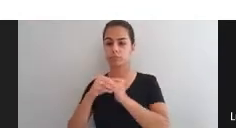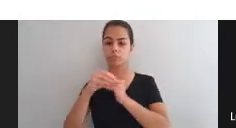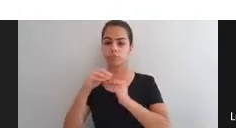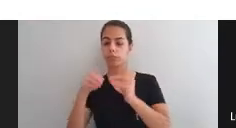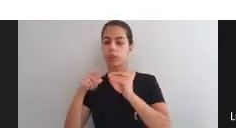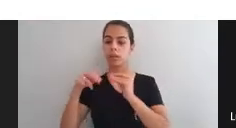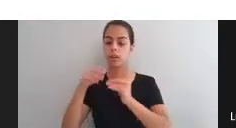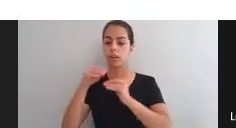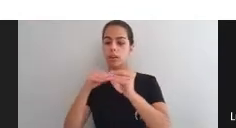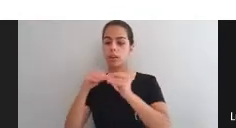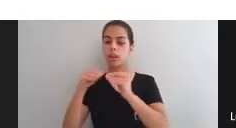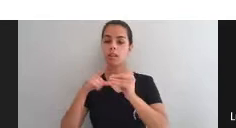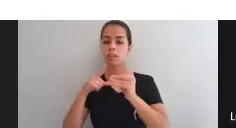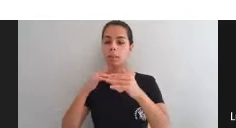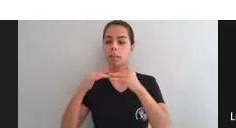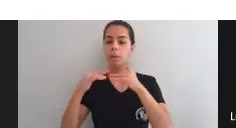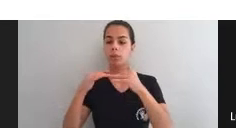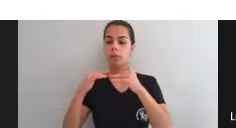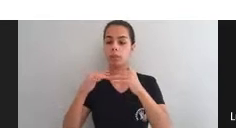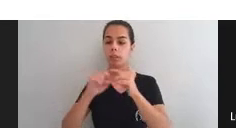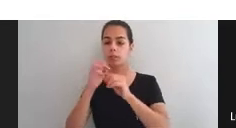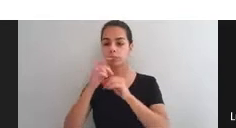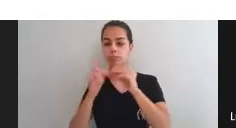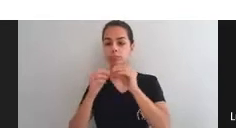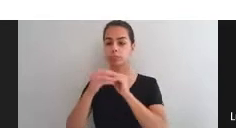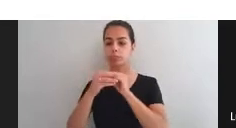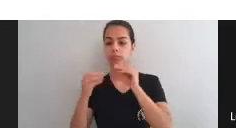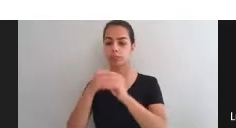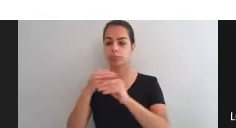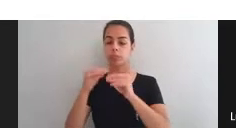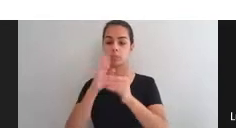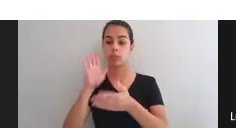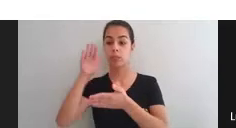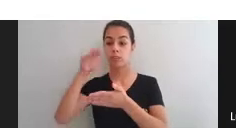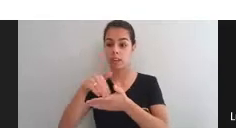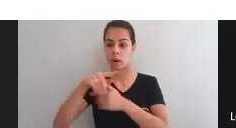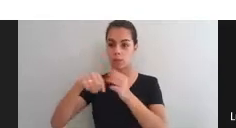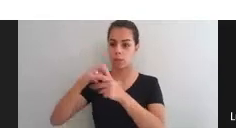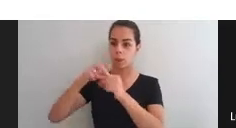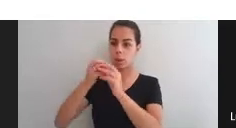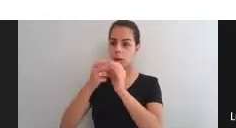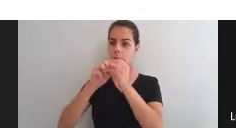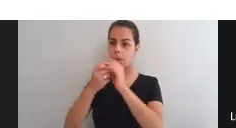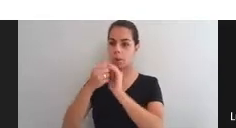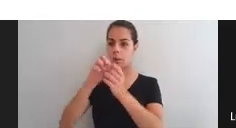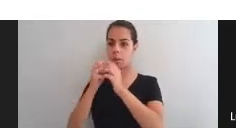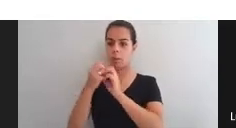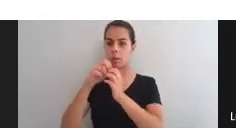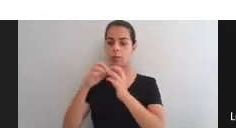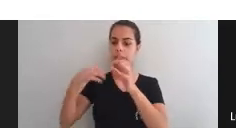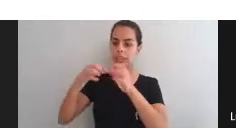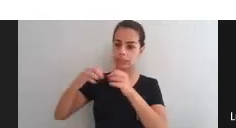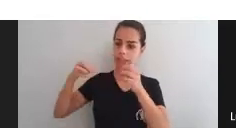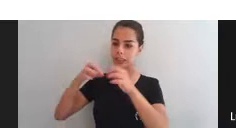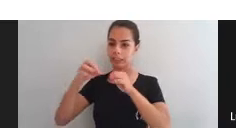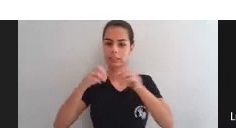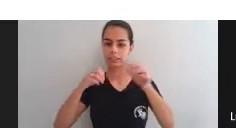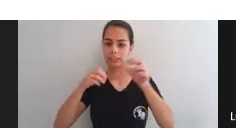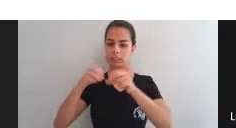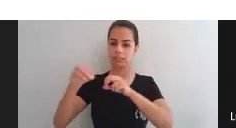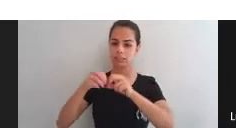movimento, que no fundo termina com seu fone de ouvido cheio de nó quando você está querendo tirar ele do seu bolso e ouvir alguma